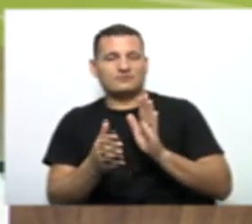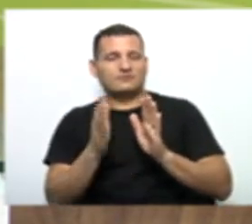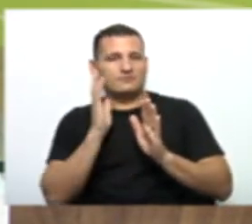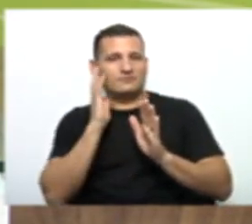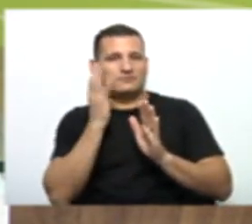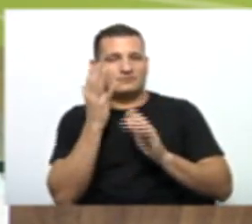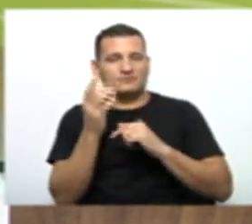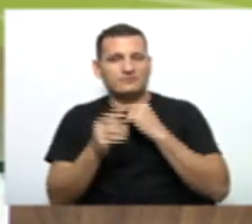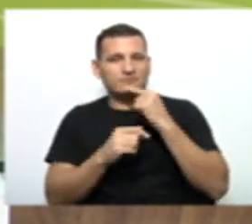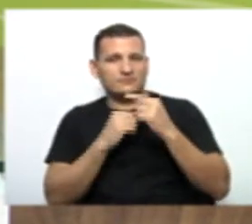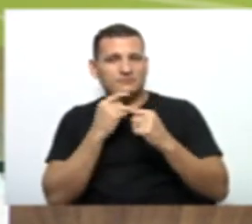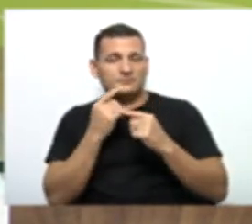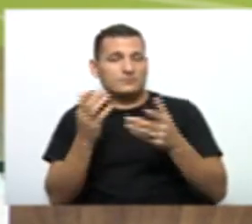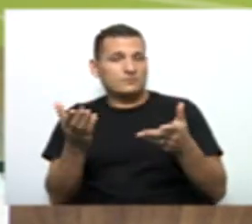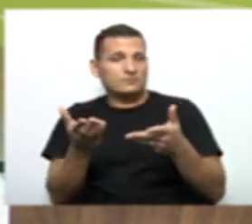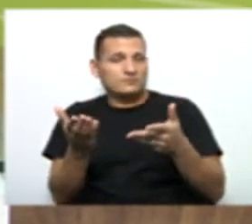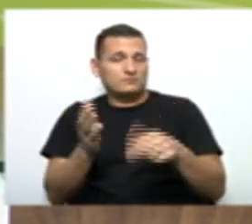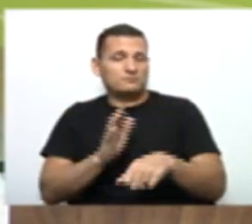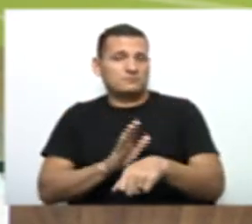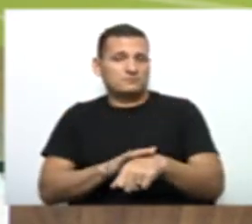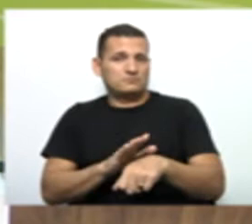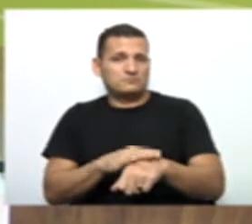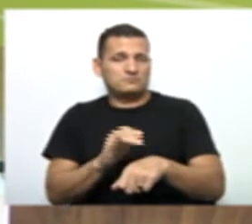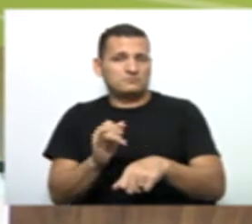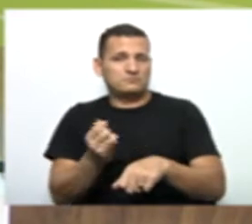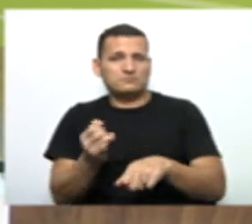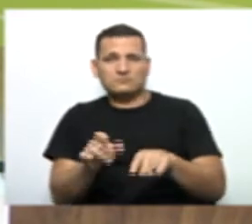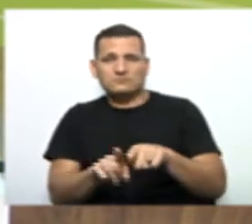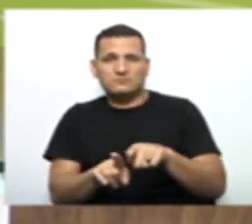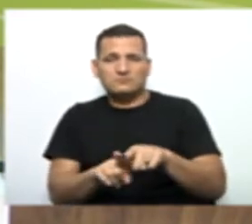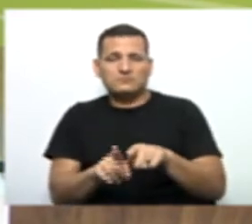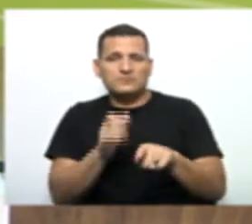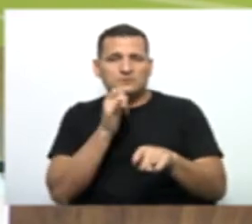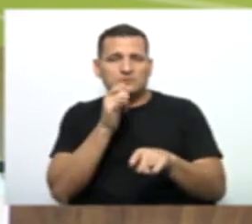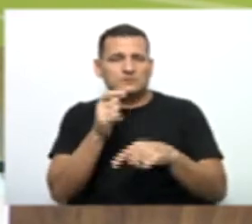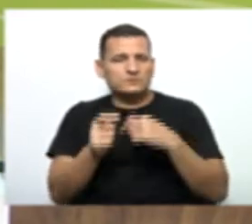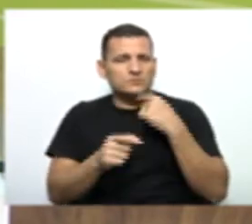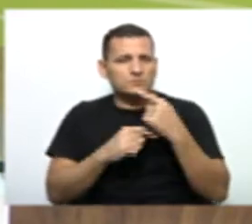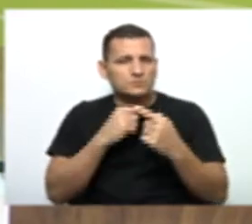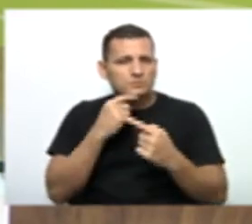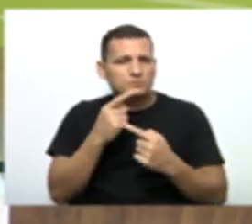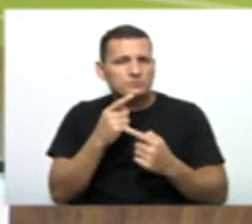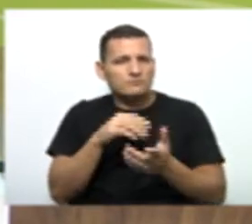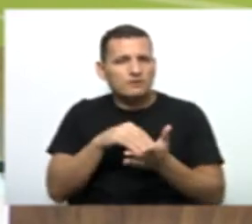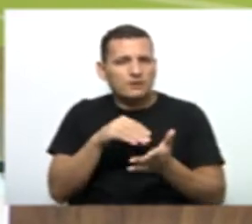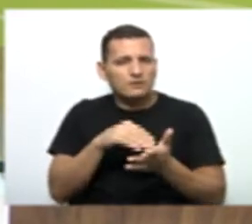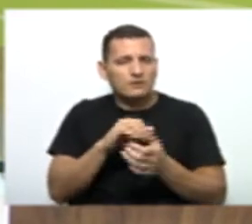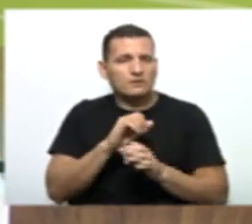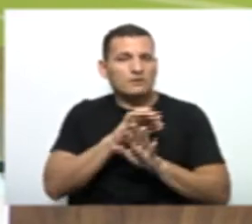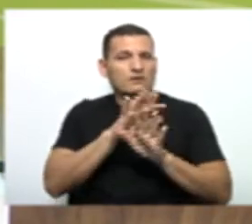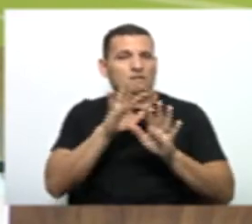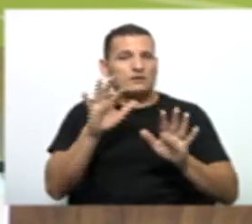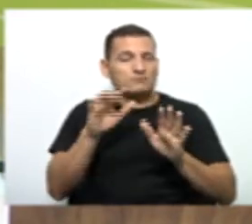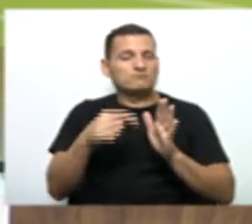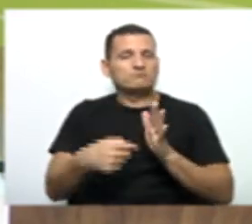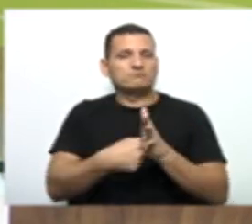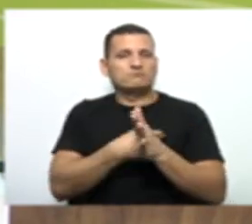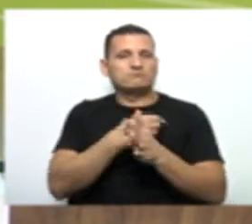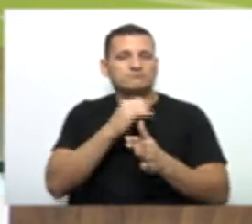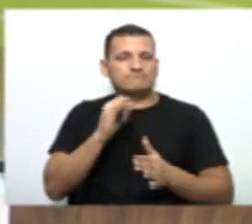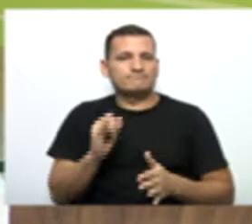as últimas dúvidas, aquele assunto que ficou, que você talvez não tenha aprendido direito. Aproveitem para tirar